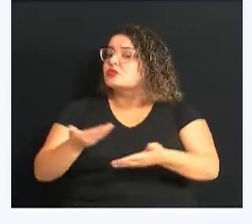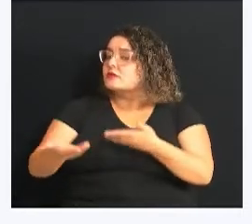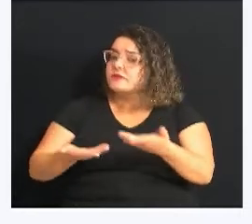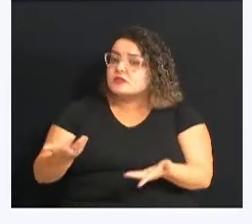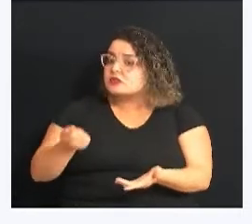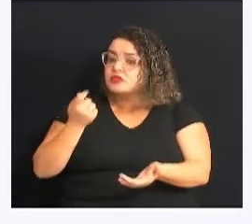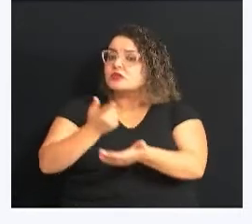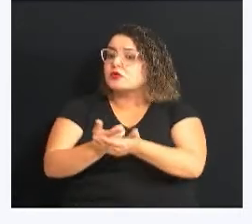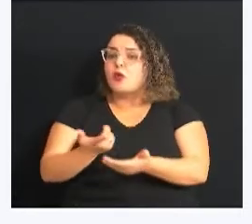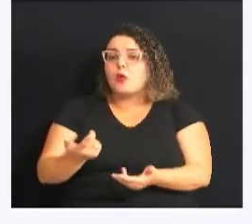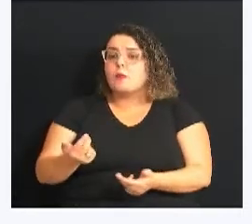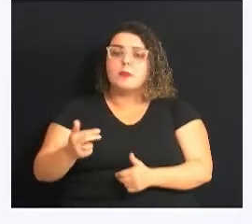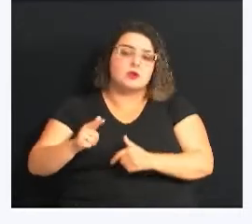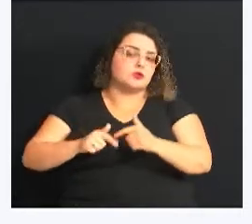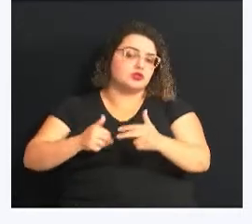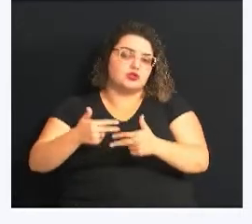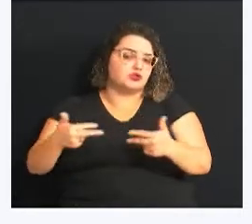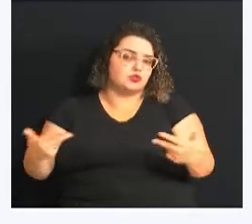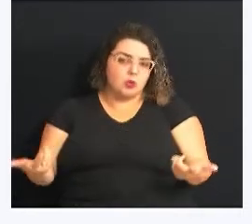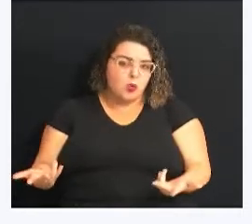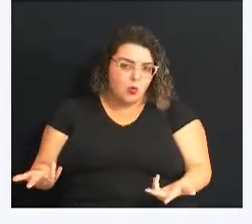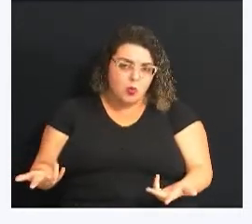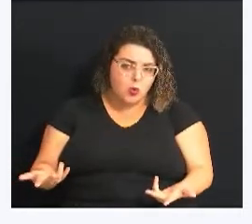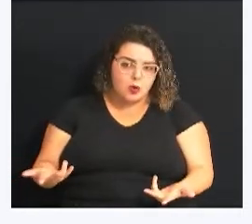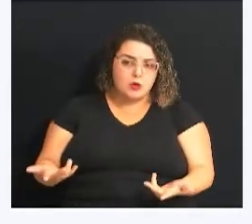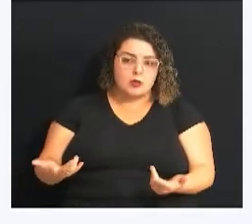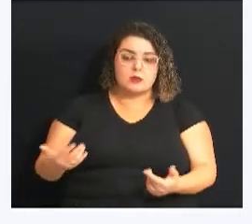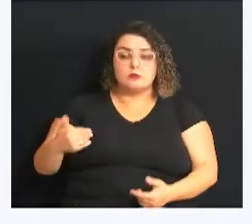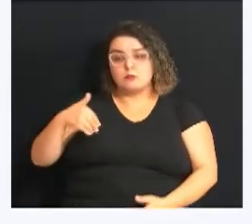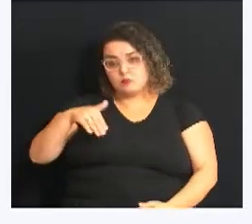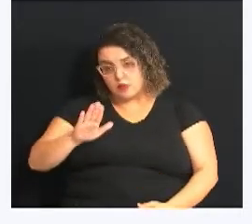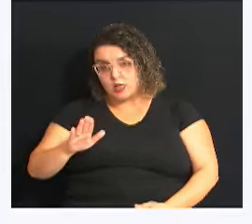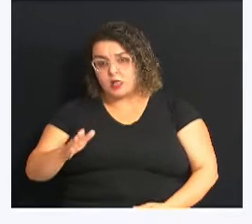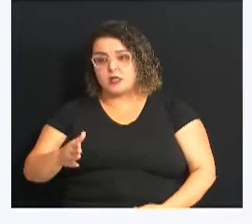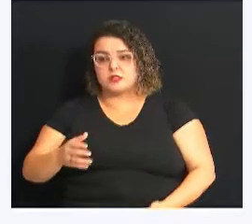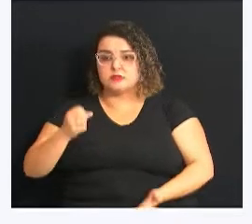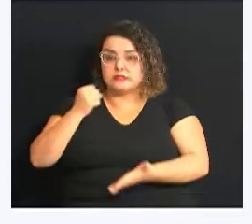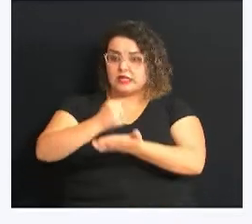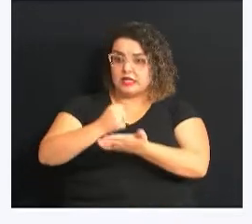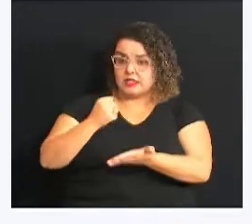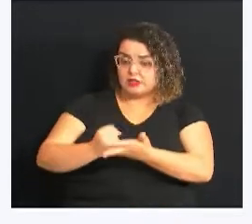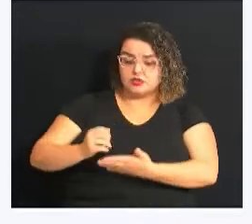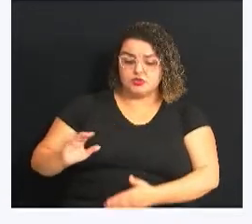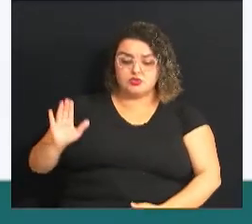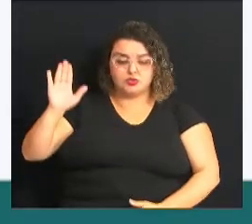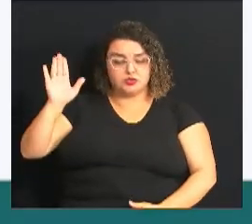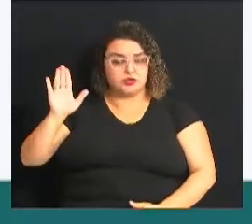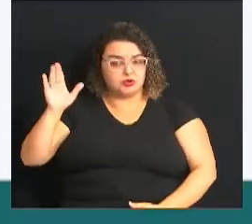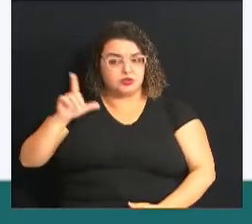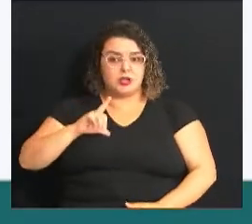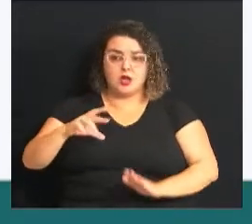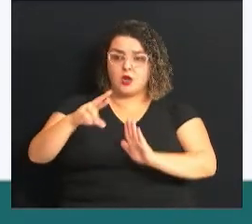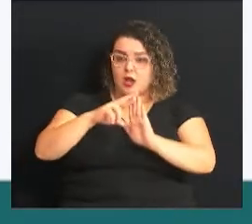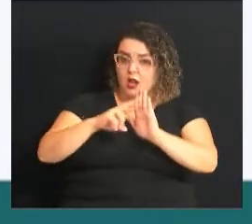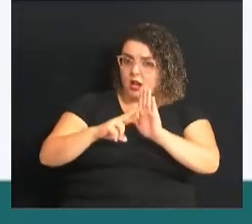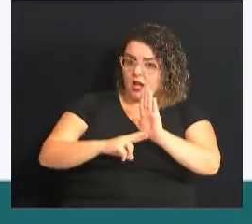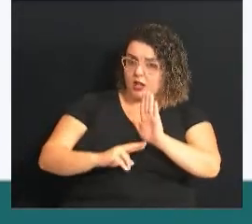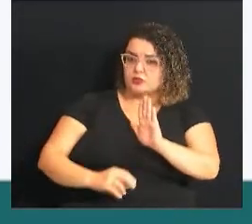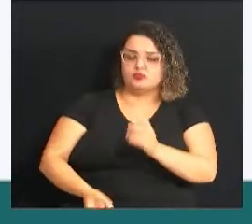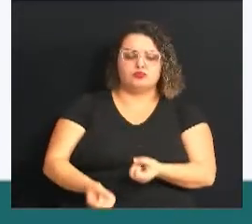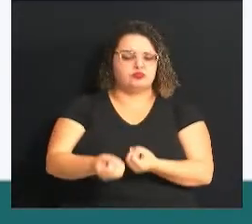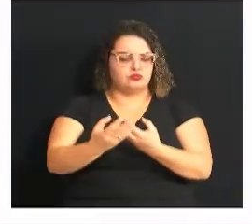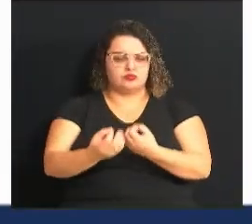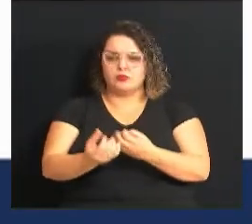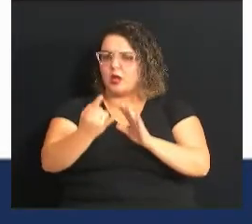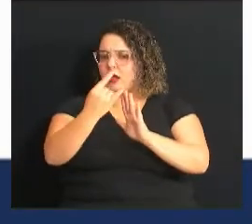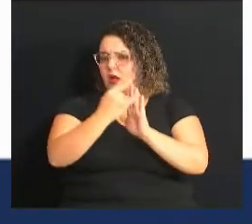de bens. Fora isso, na parte de registro de candidatura, tem o relatório de documentação deles, tem declaração